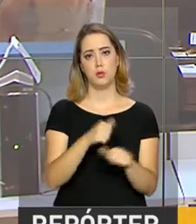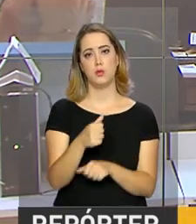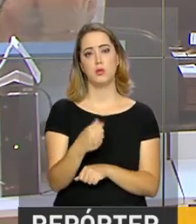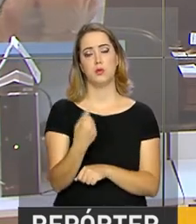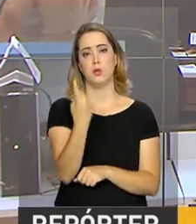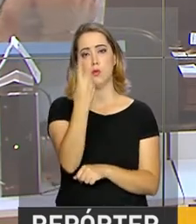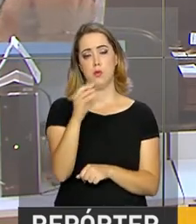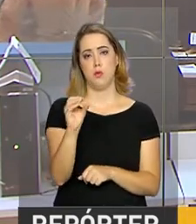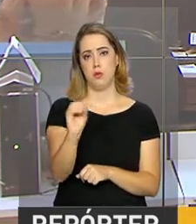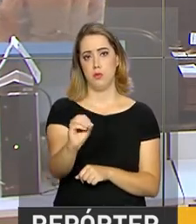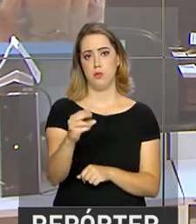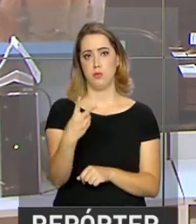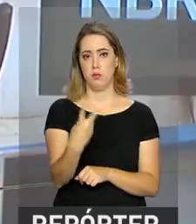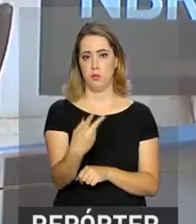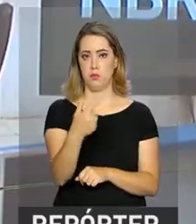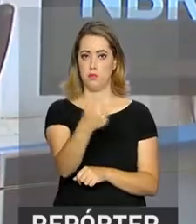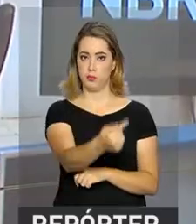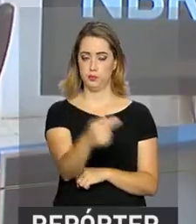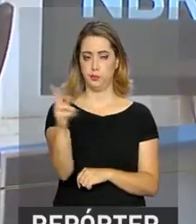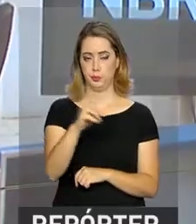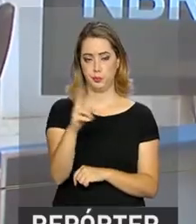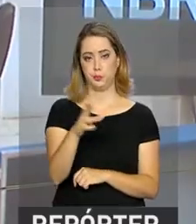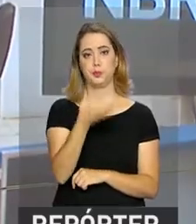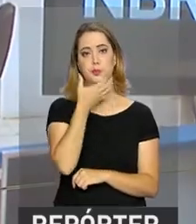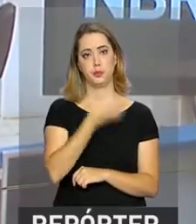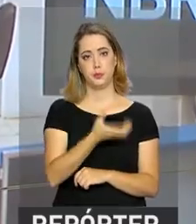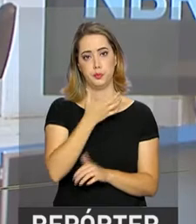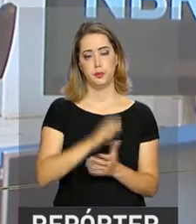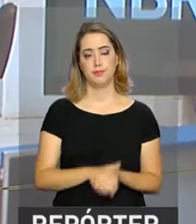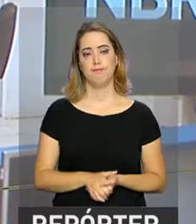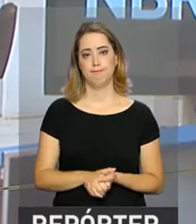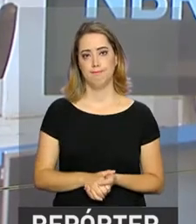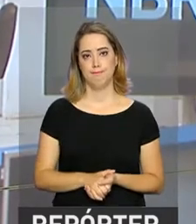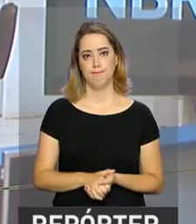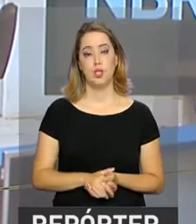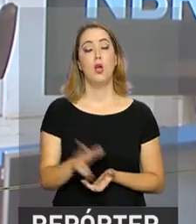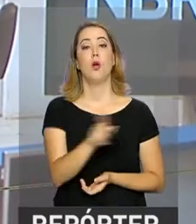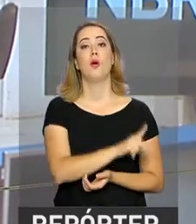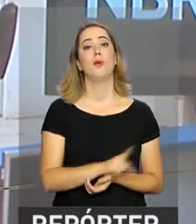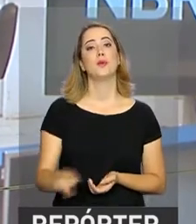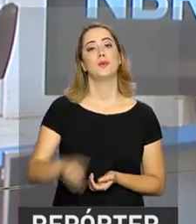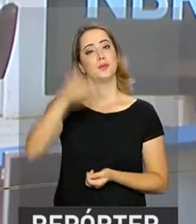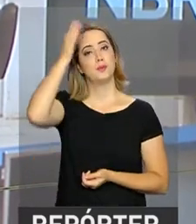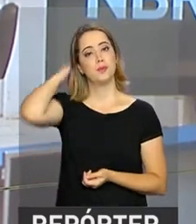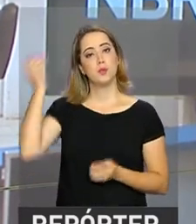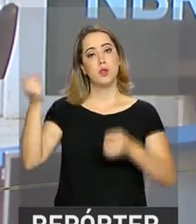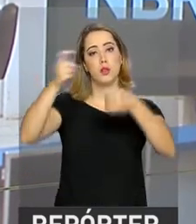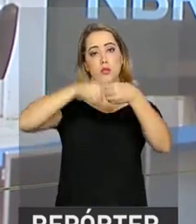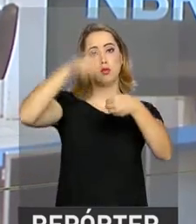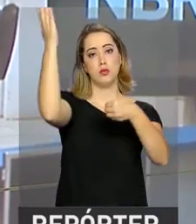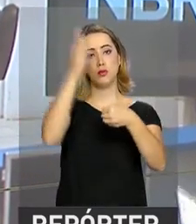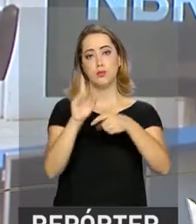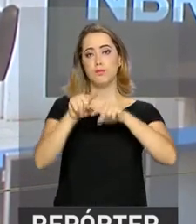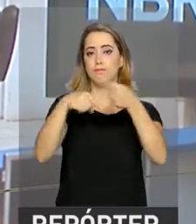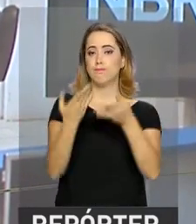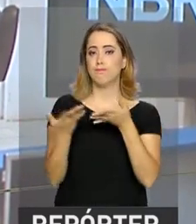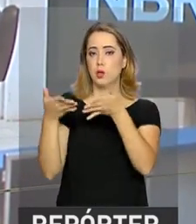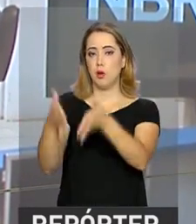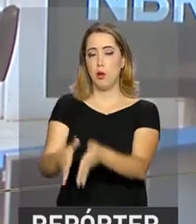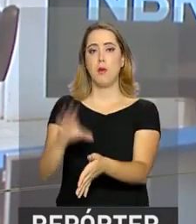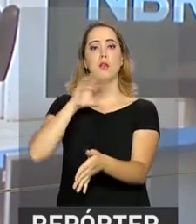reais em dezembro e o presidente michel temer está de volta ao brasil depois de participar em lisboa